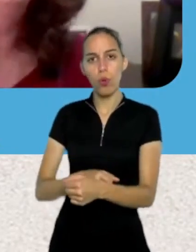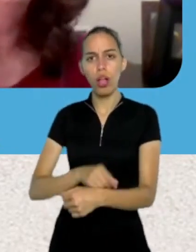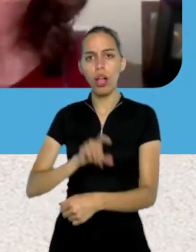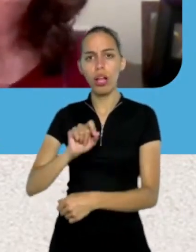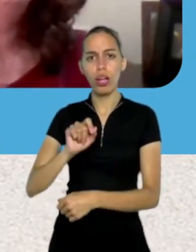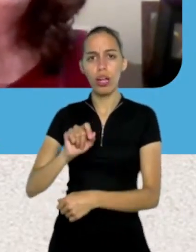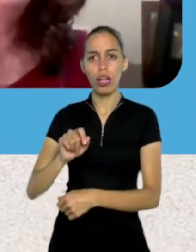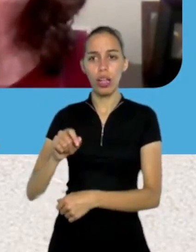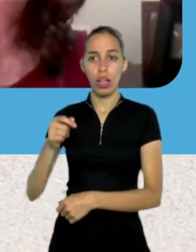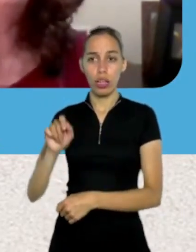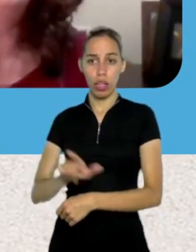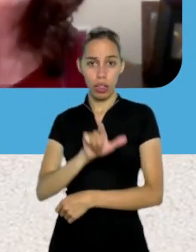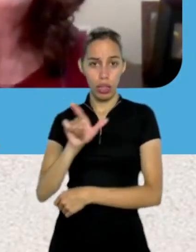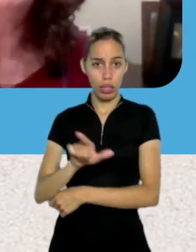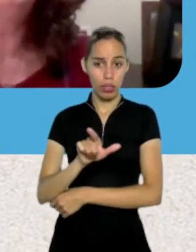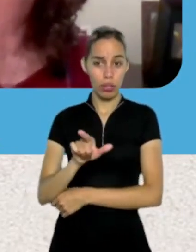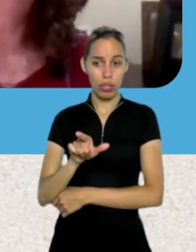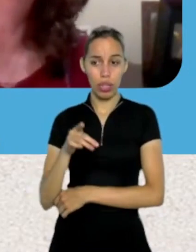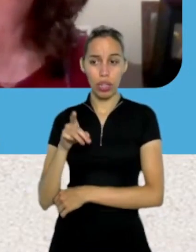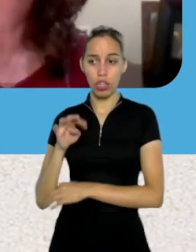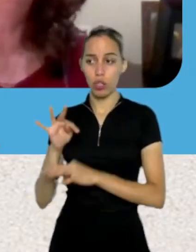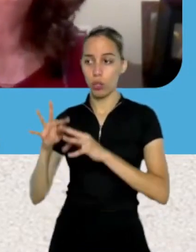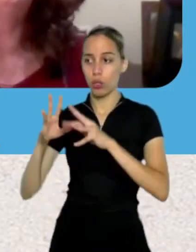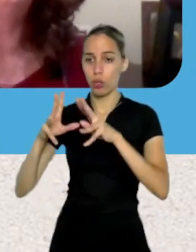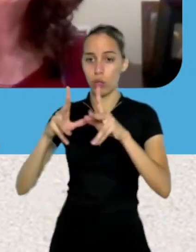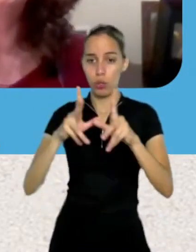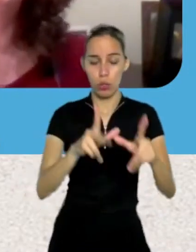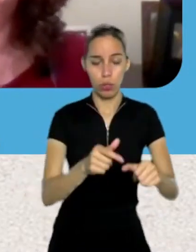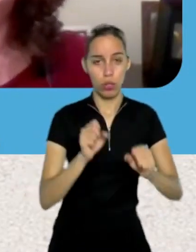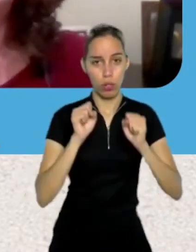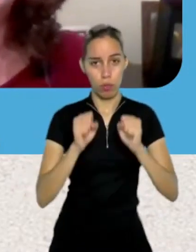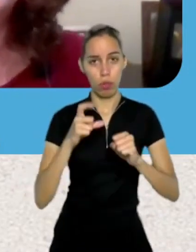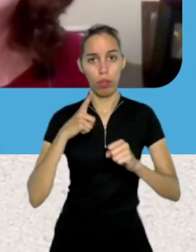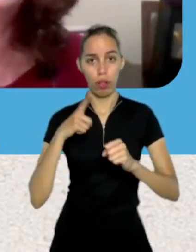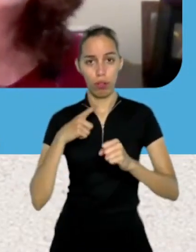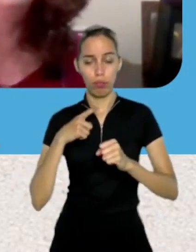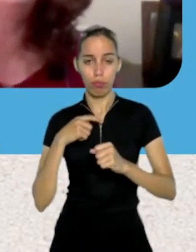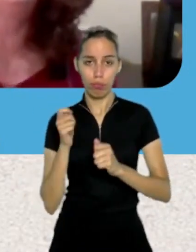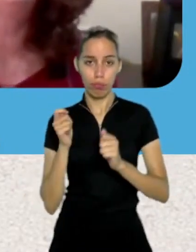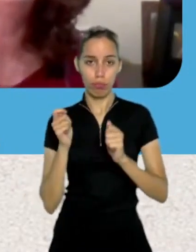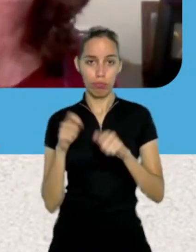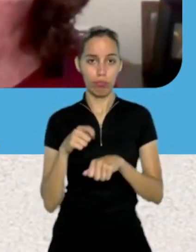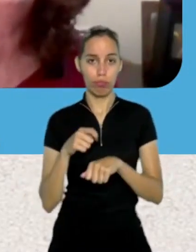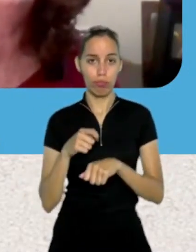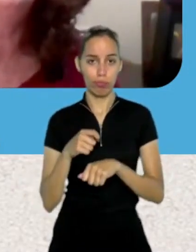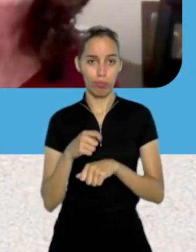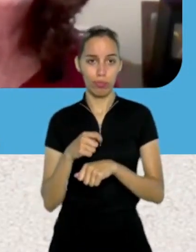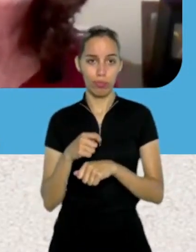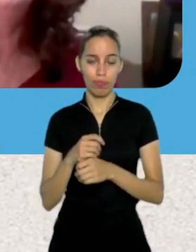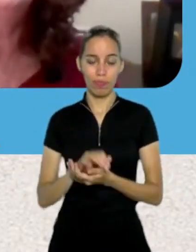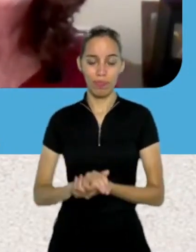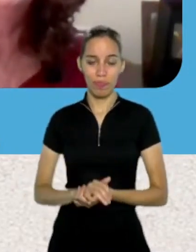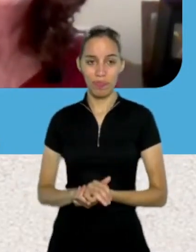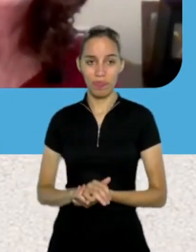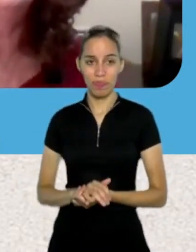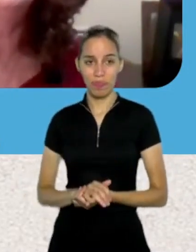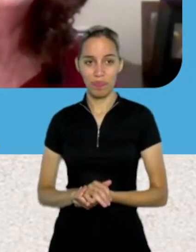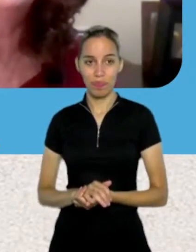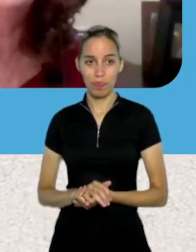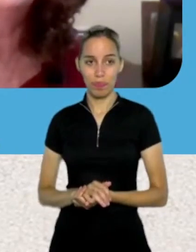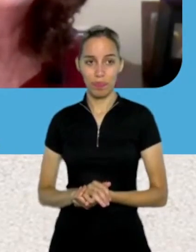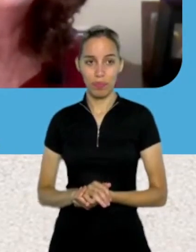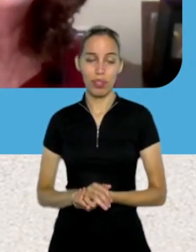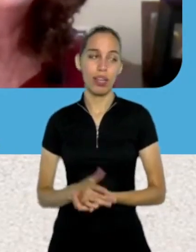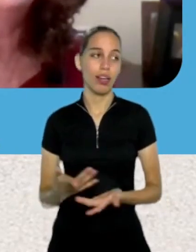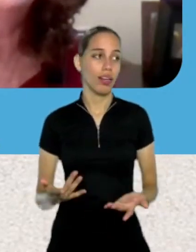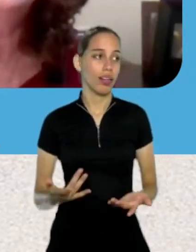literatura acessível ao maior número de pessoas possíveis. Ai, que maravilha. A gente não falou da